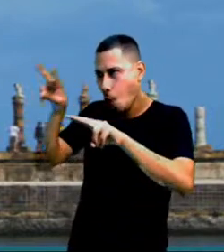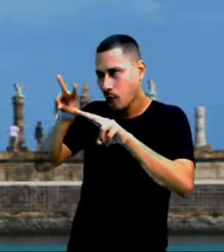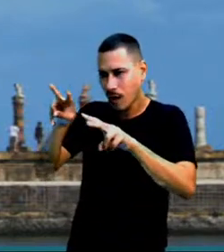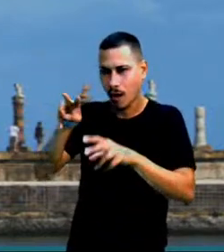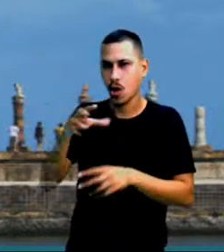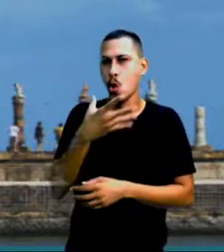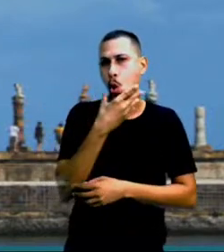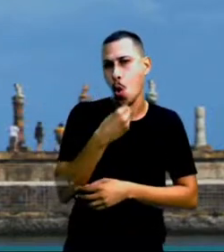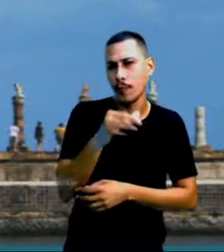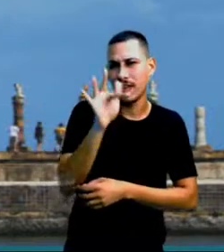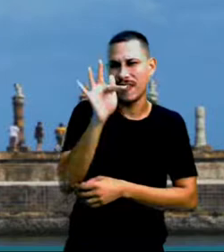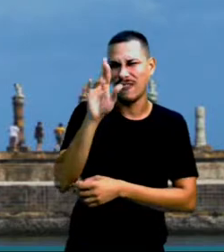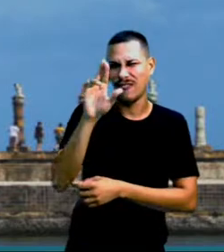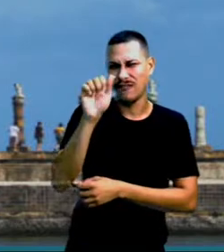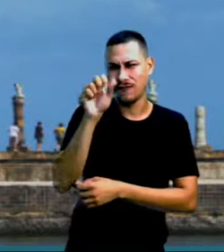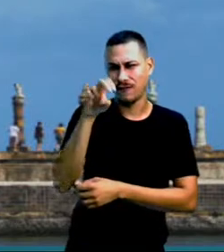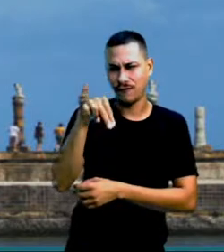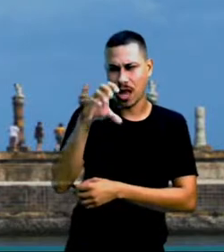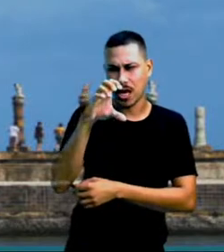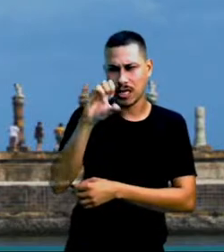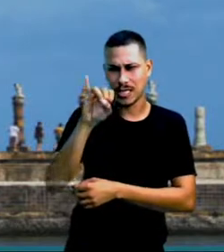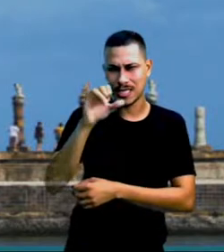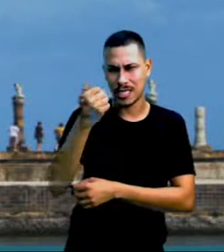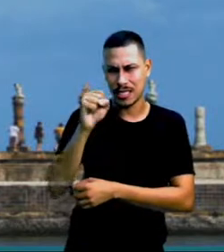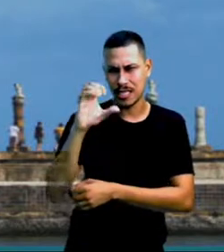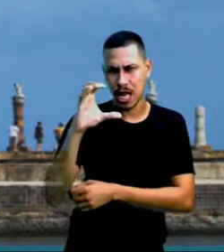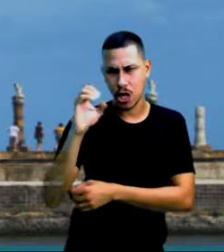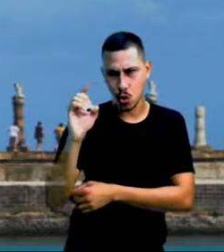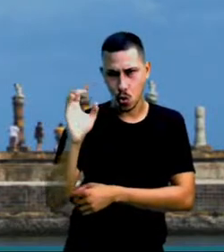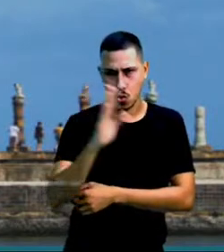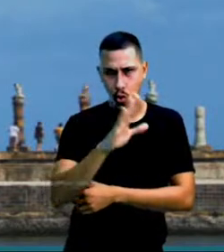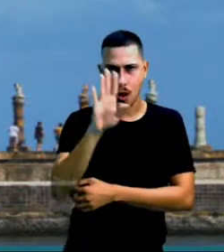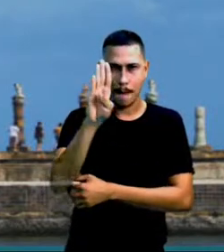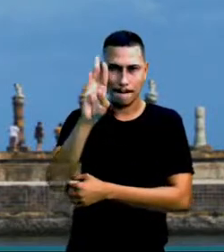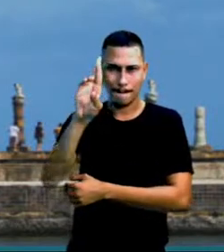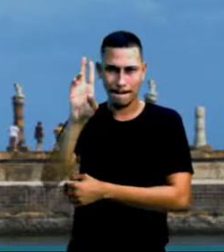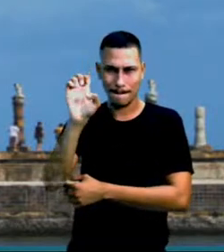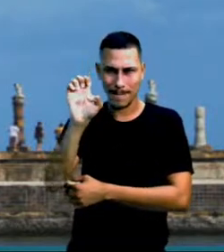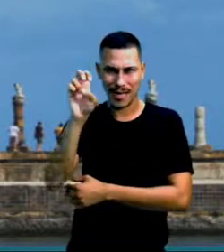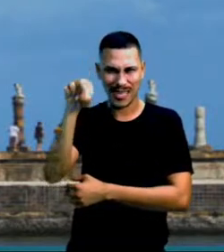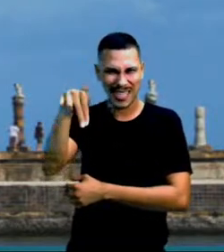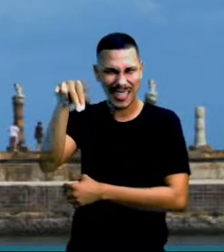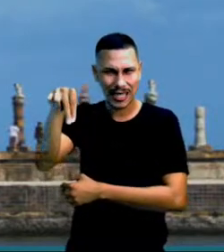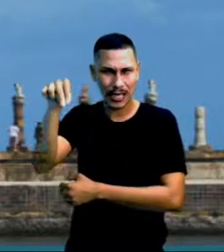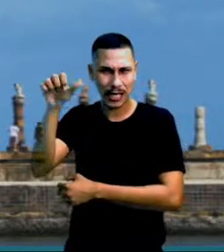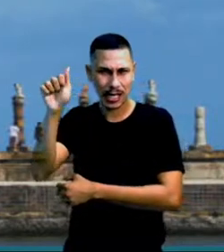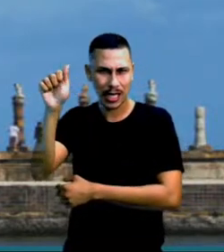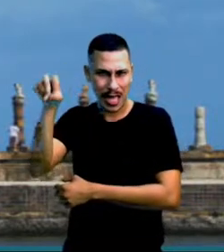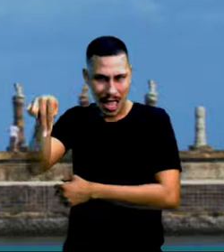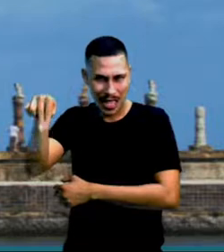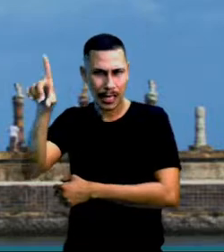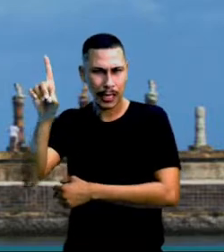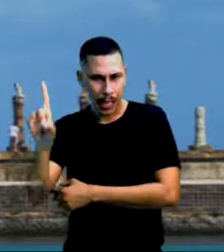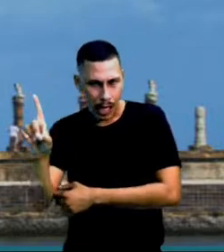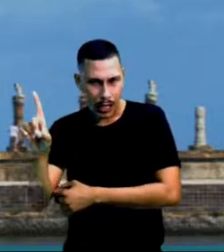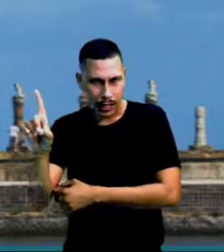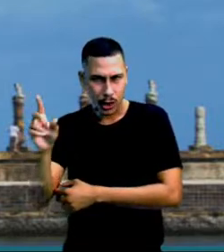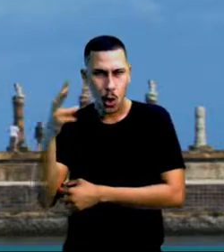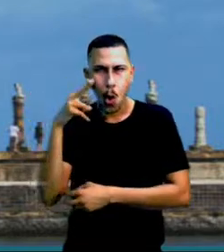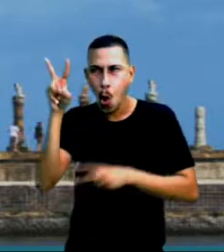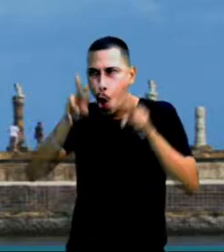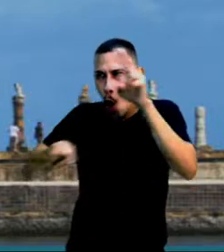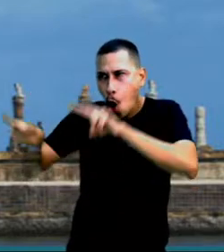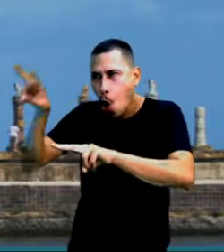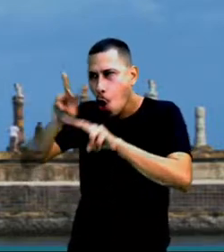já. Esse Parque das Esculturas, a gente vê ele lá do Marco Zero, em Recife. E essa obra que vocês estão vendo aqui,